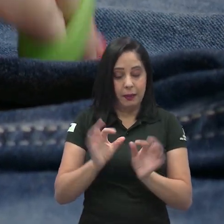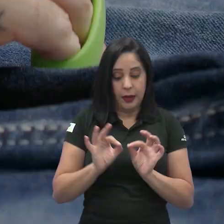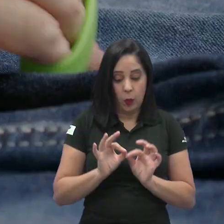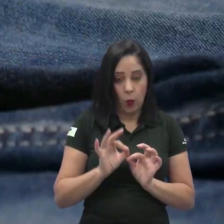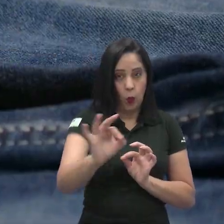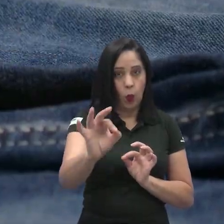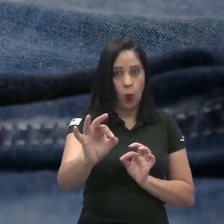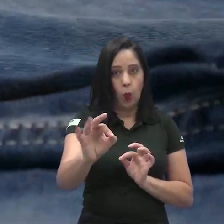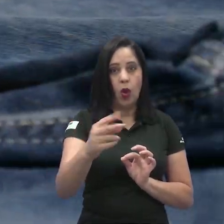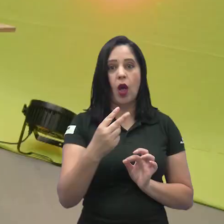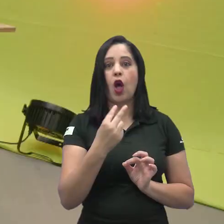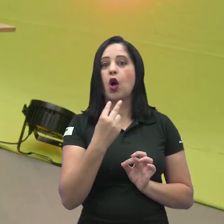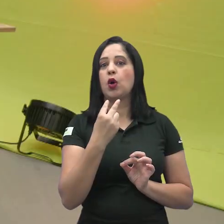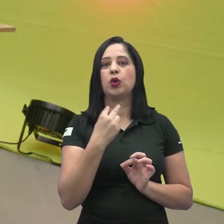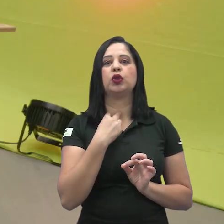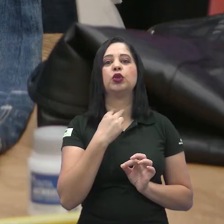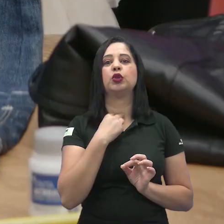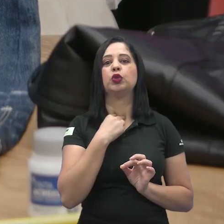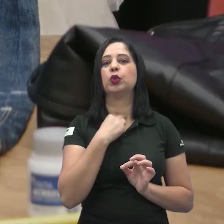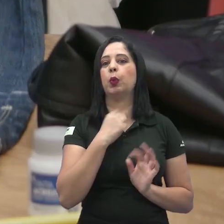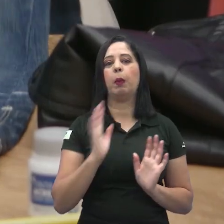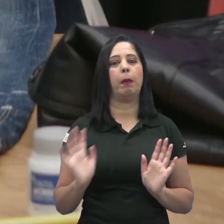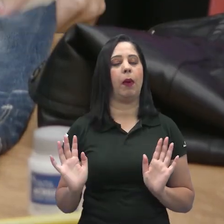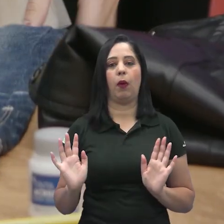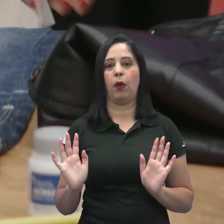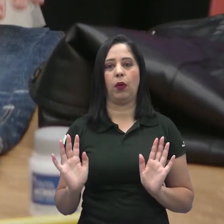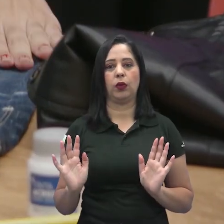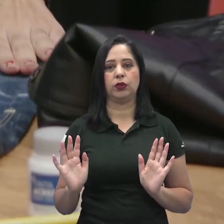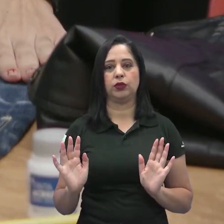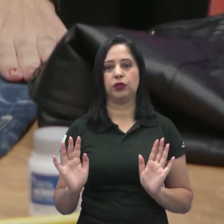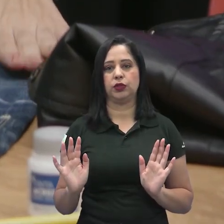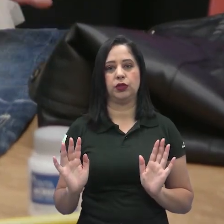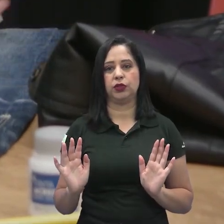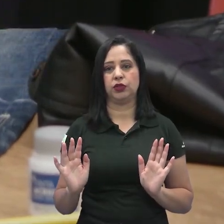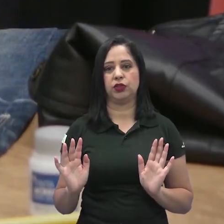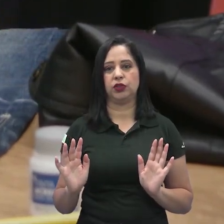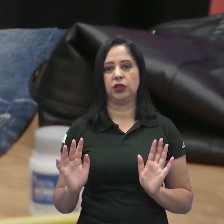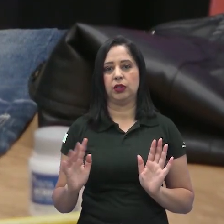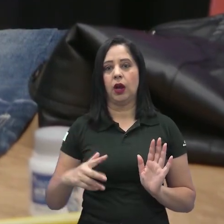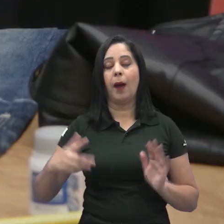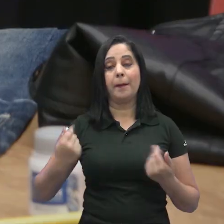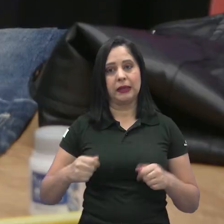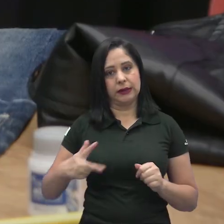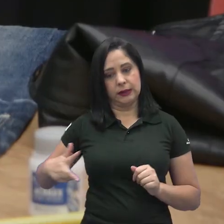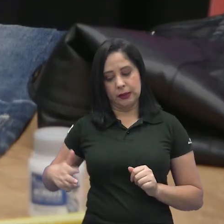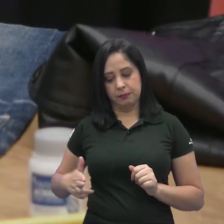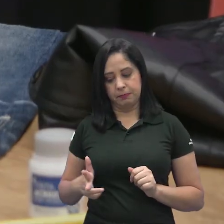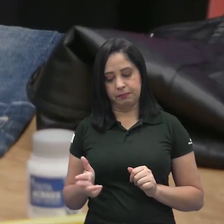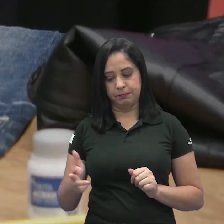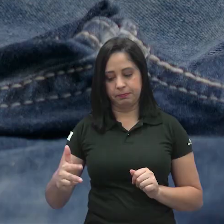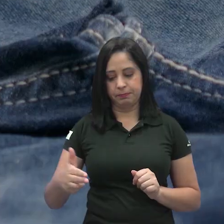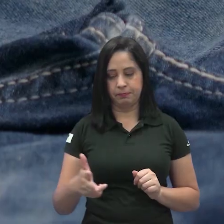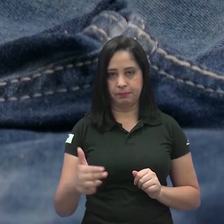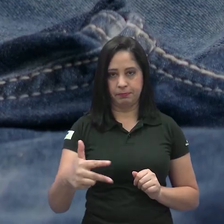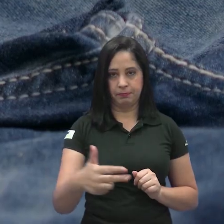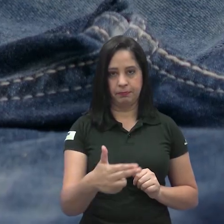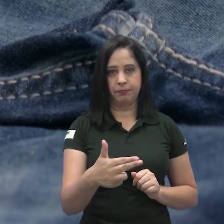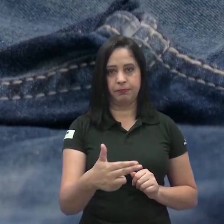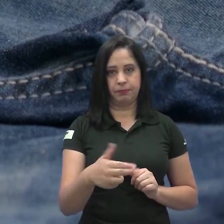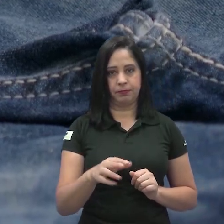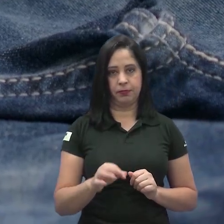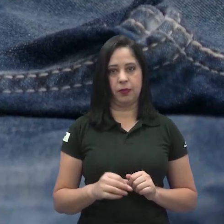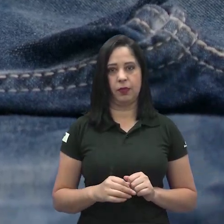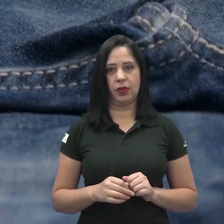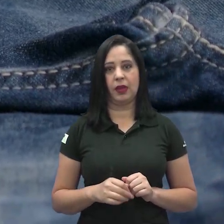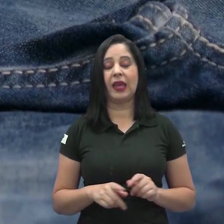reto. Então eu nunca vou cortar o tecido assim. Eu vou sempre cortar ele de acordo com a mesa. Outra coisa que vai